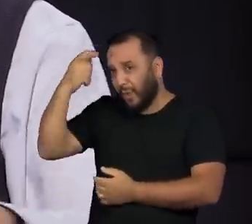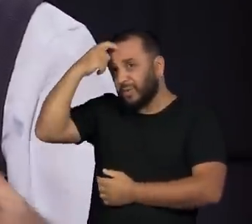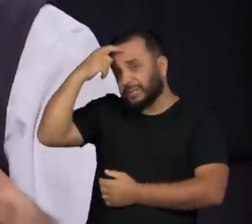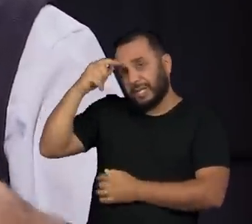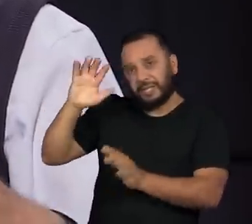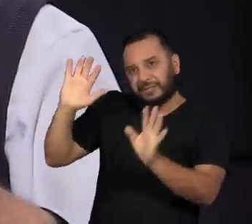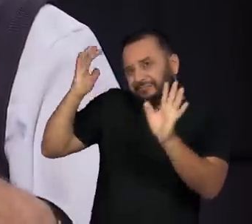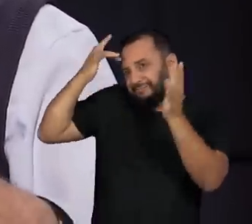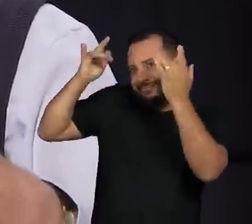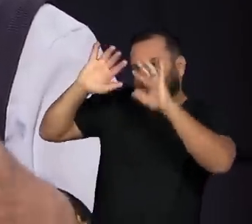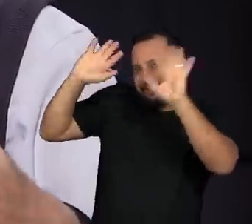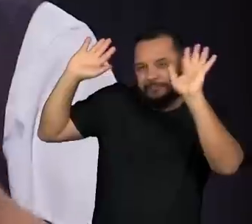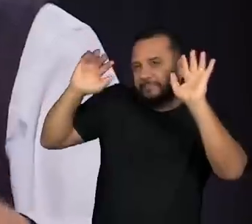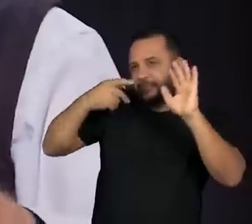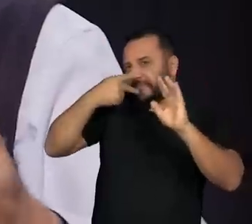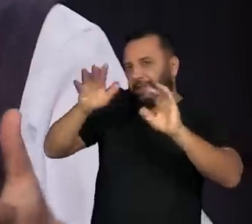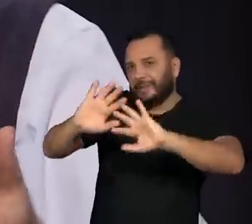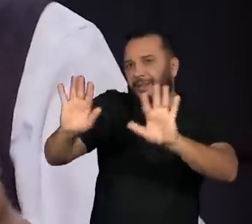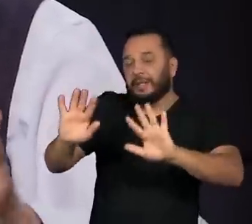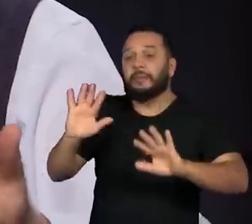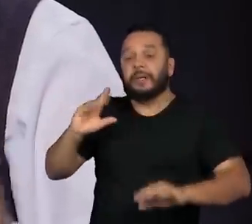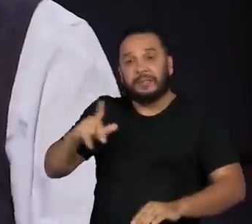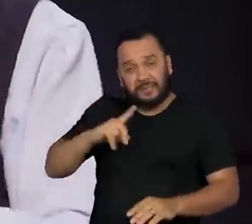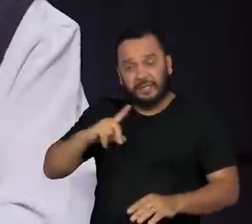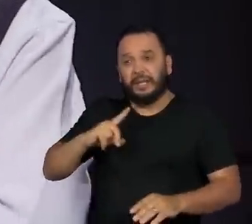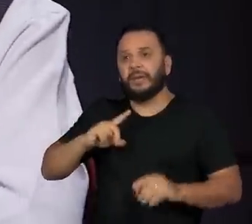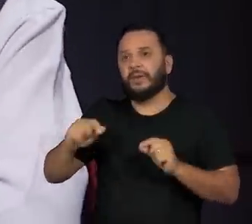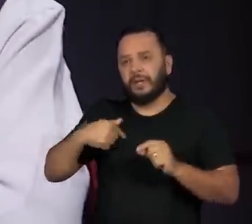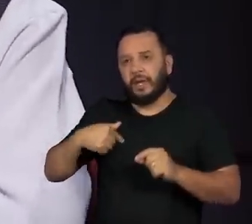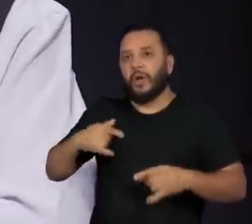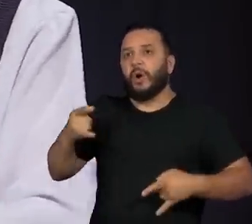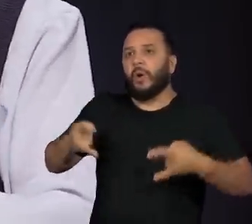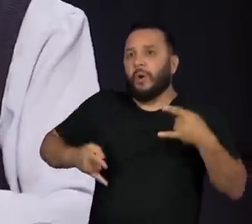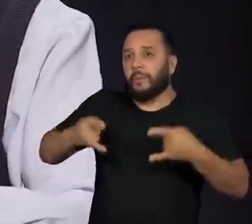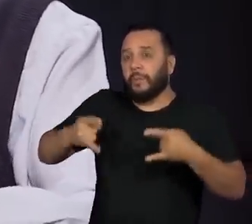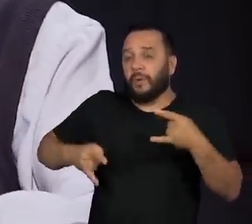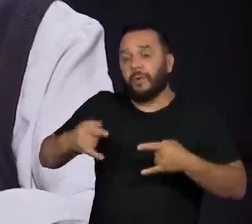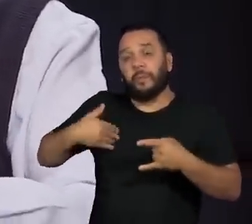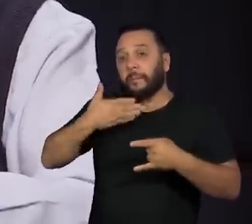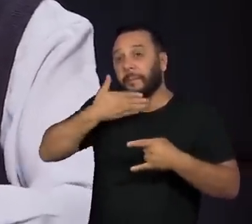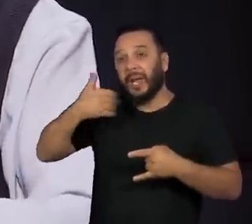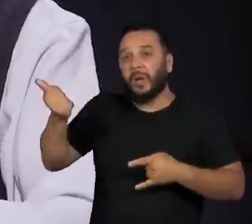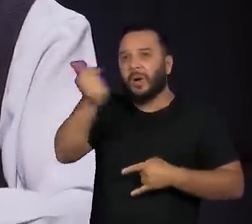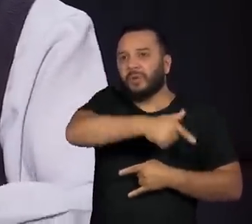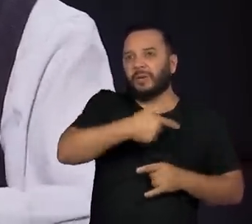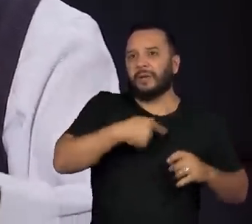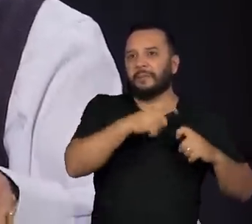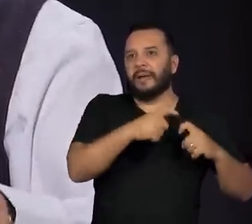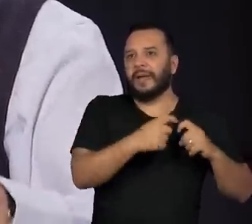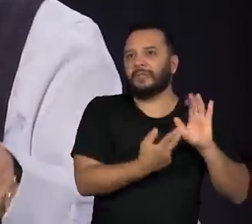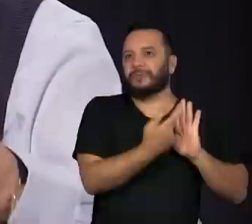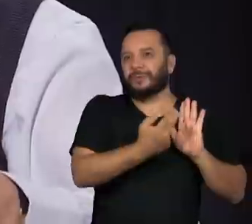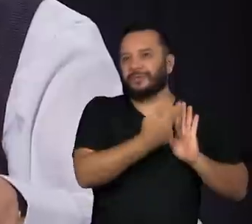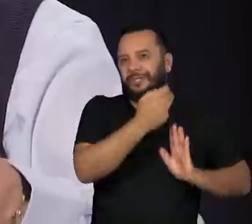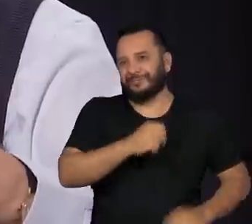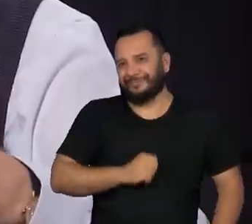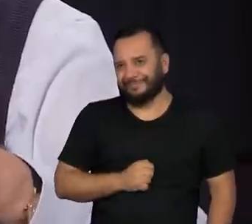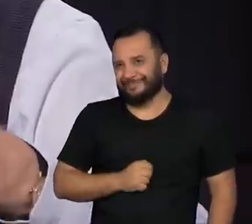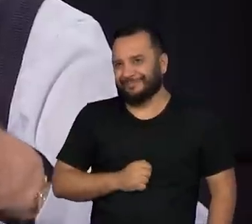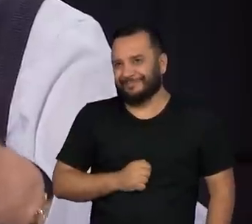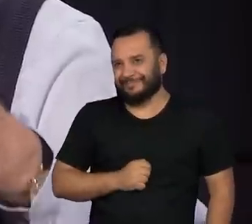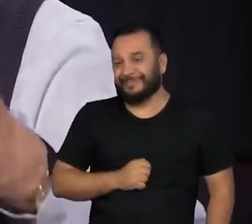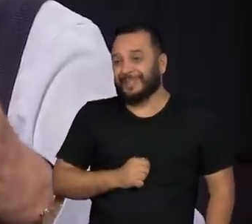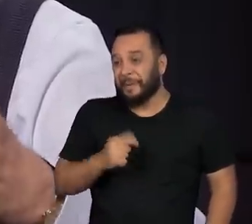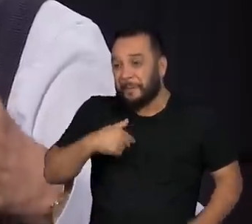esse é o nosso limite o resto que a habilidade você tem robôs que operam muito melhor que surgiu com mais delicadeza com mais não sei o quê tudo que é puramente